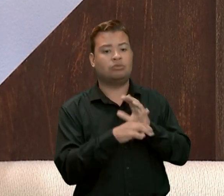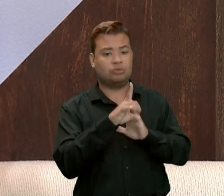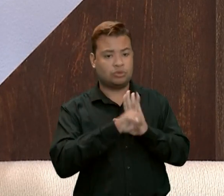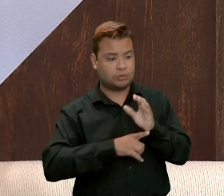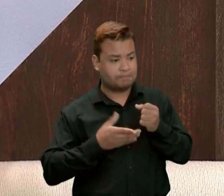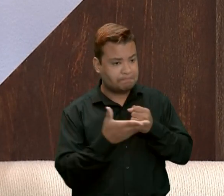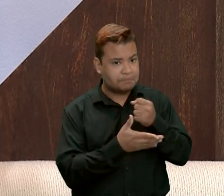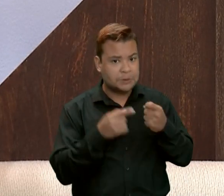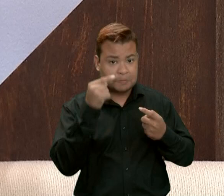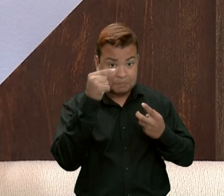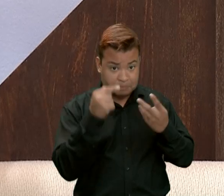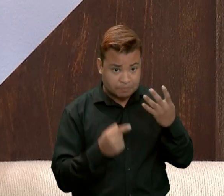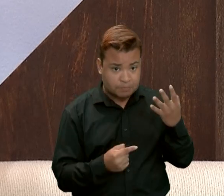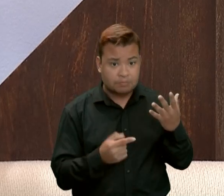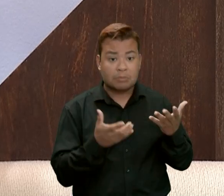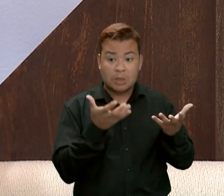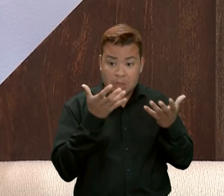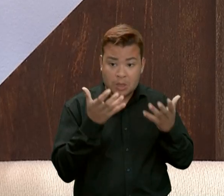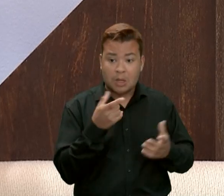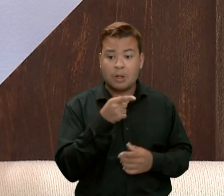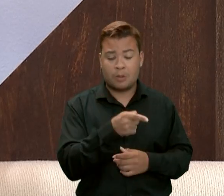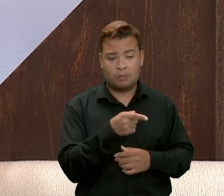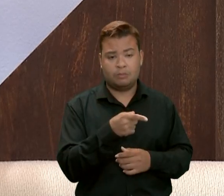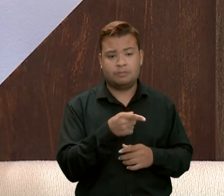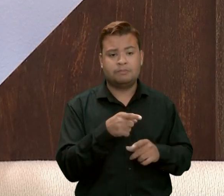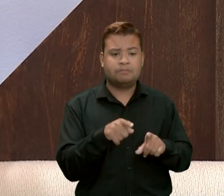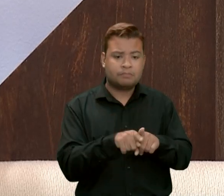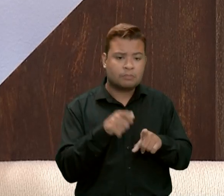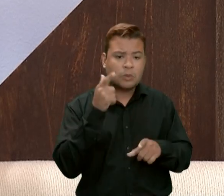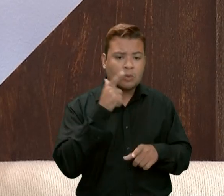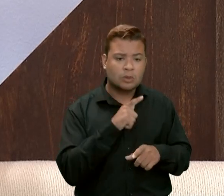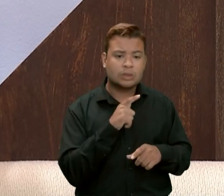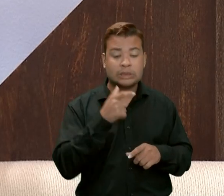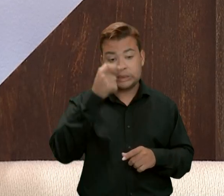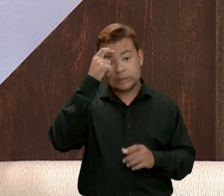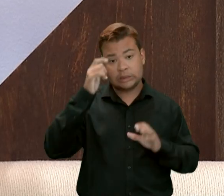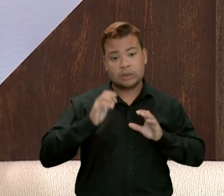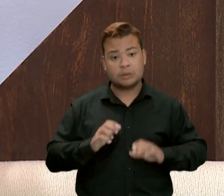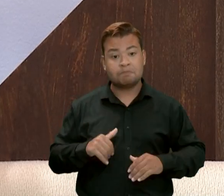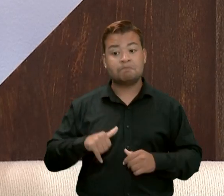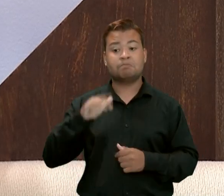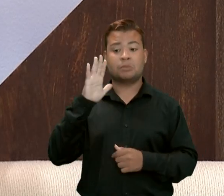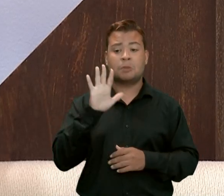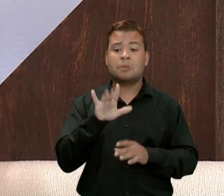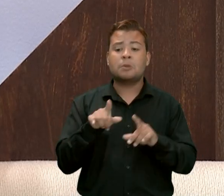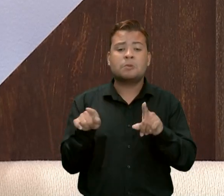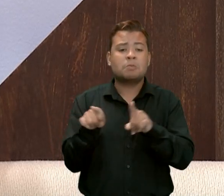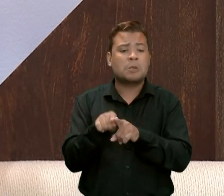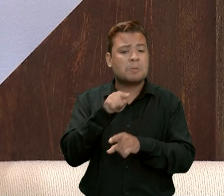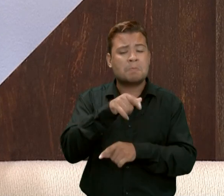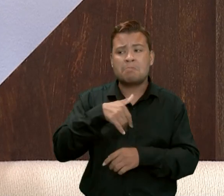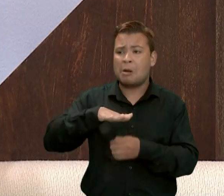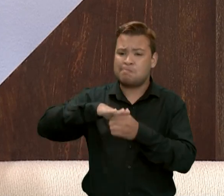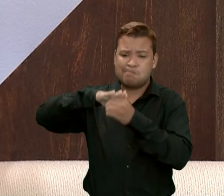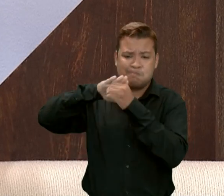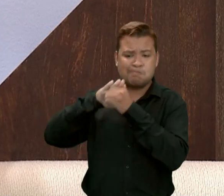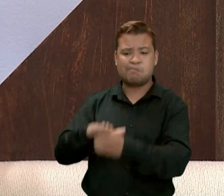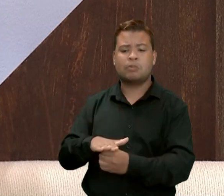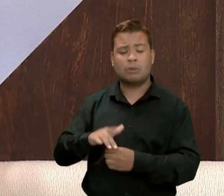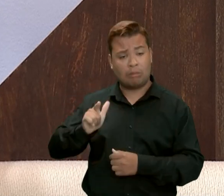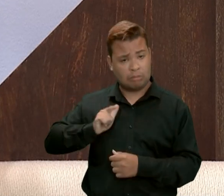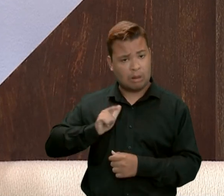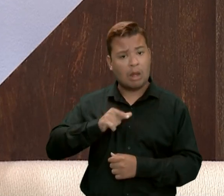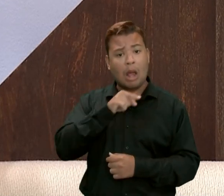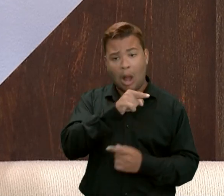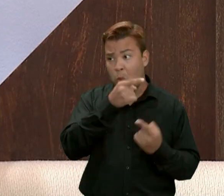básicos e ampliar esses direitos no sentido de uma cidadania mais expandida, é também um dos maiores repressores, um dos maiores atentadores contra os